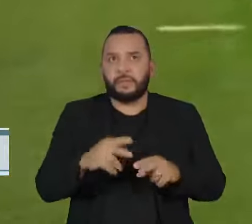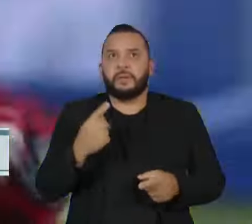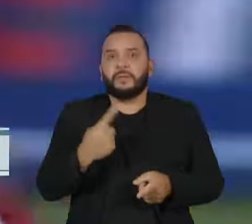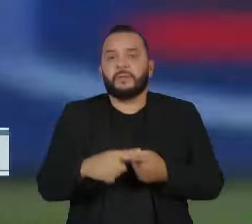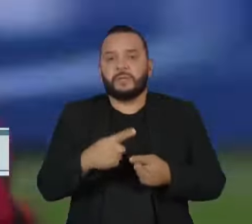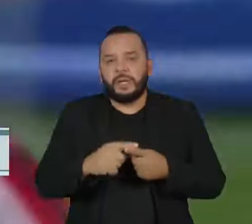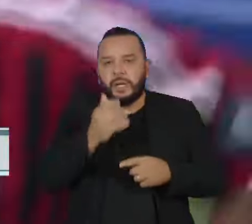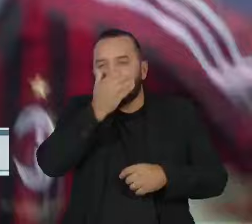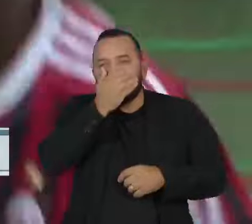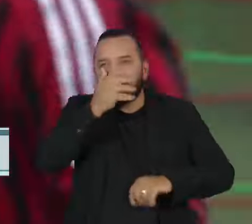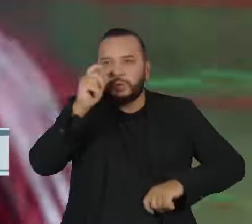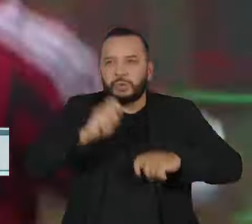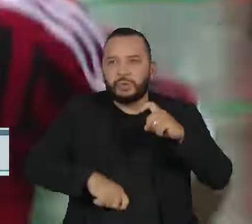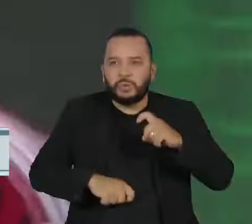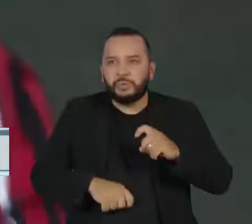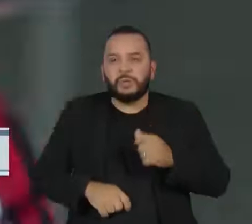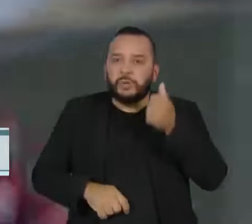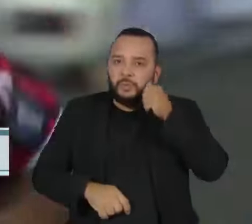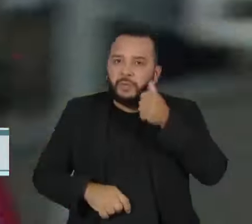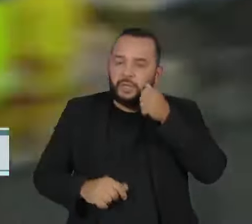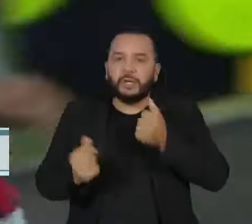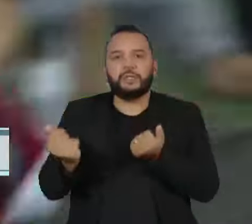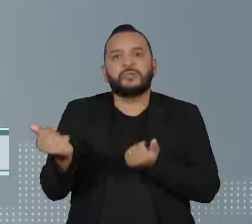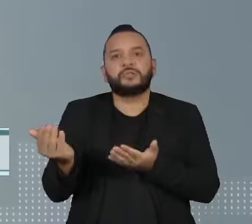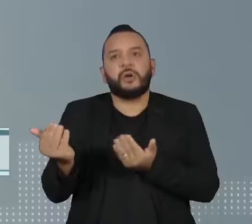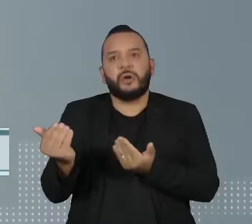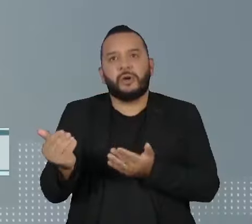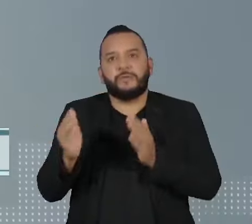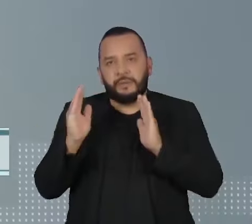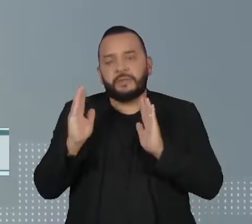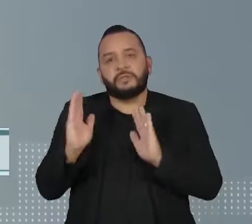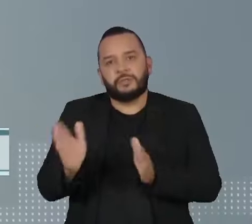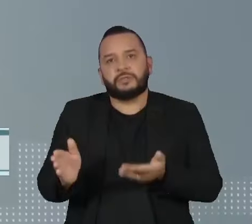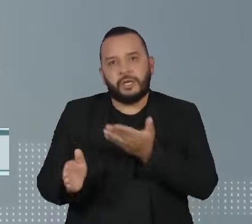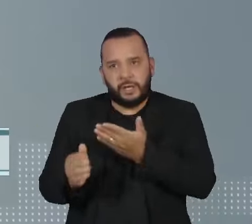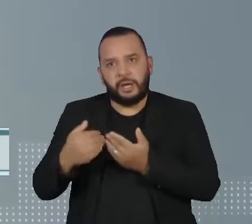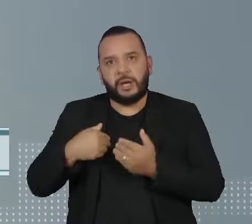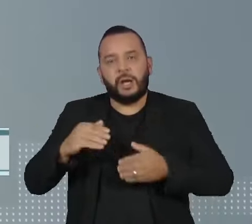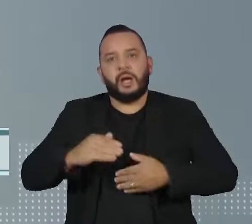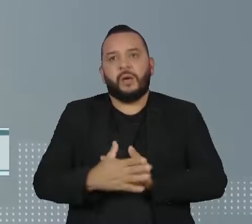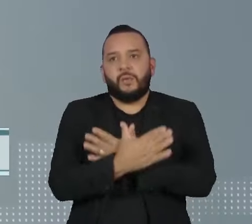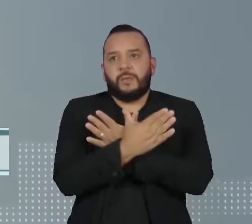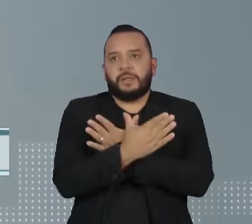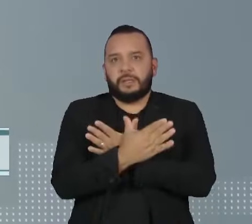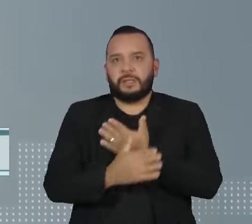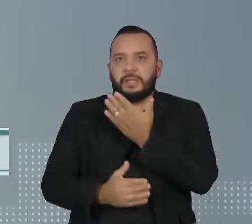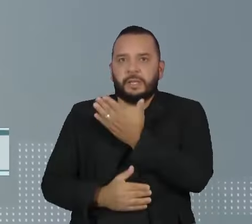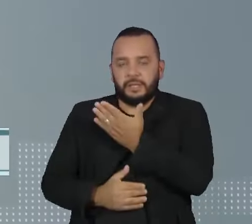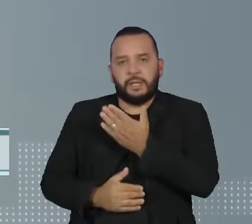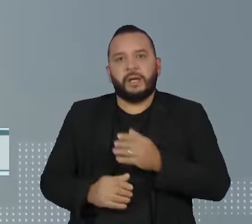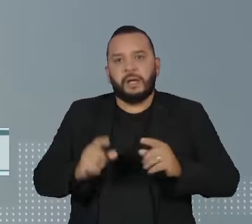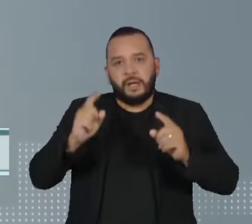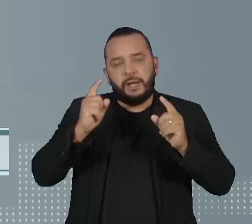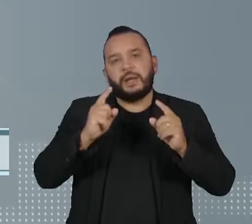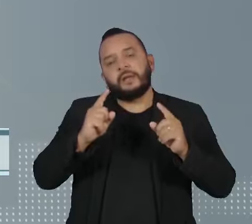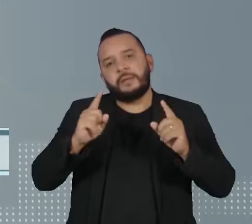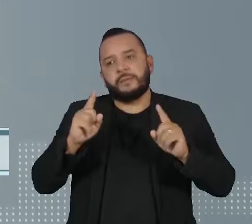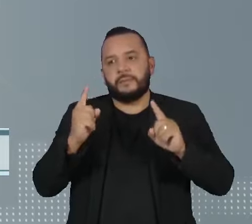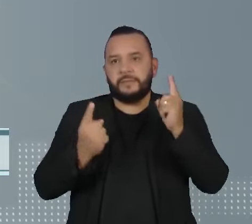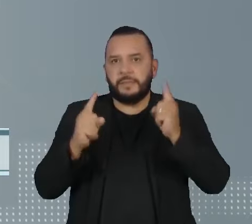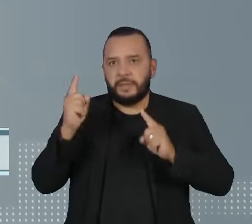no estupro coletivo de uma jovem albanesa na boate sio café em Milão em